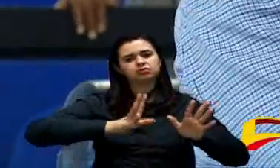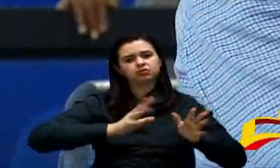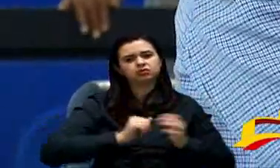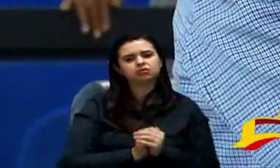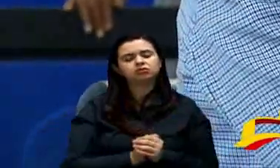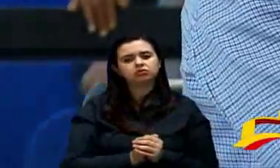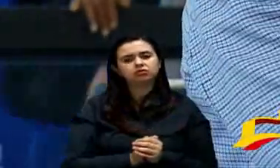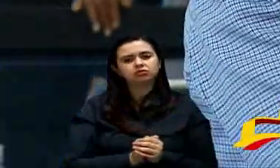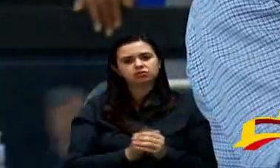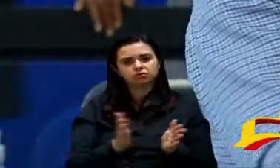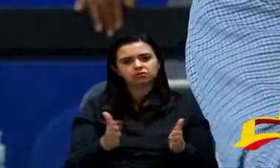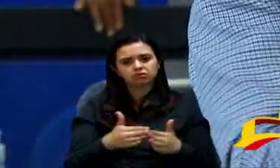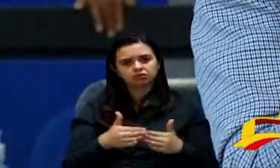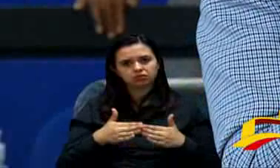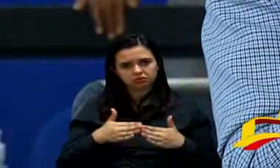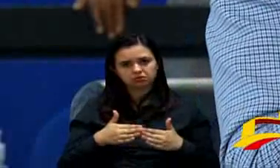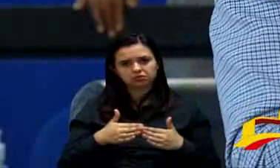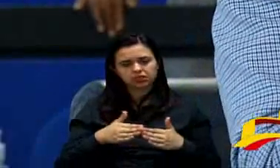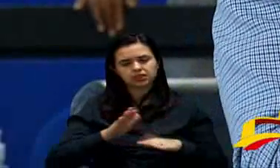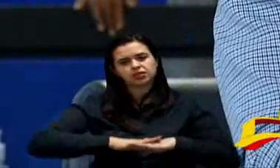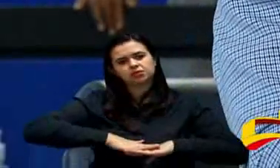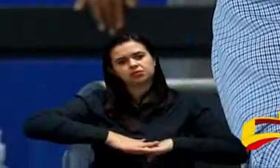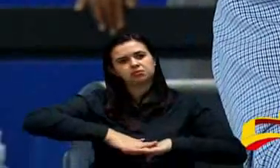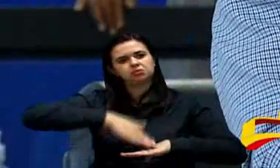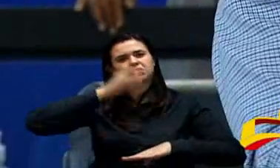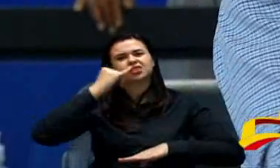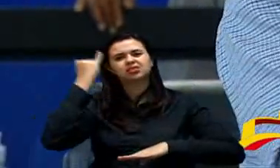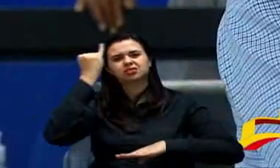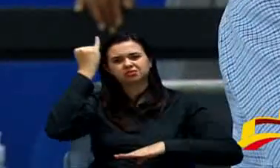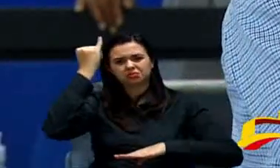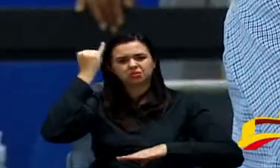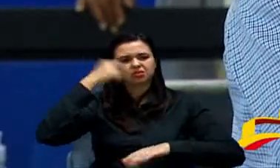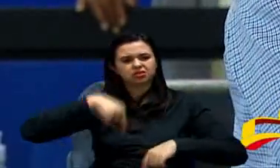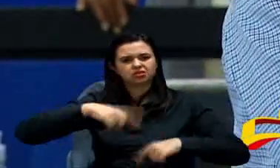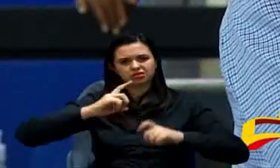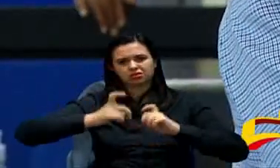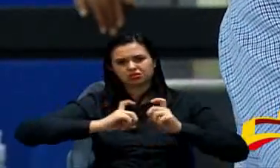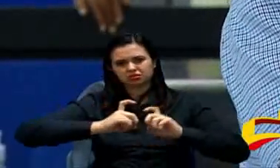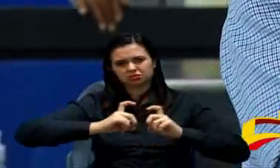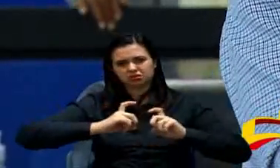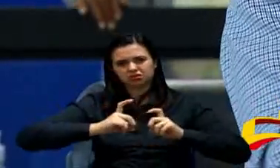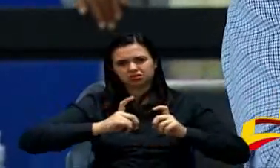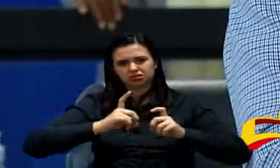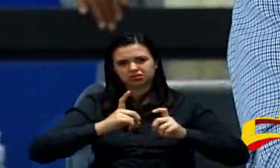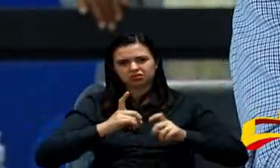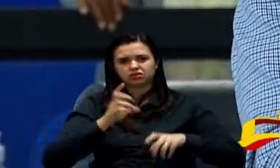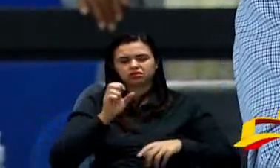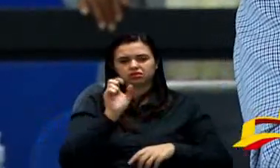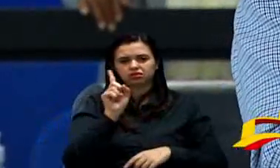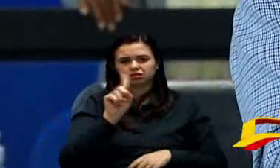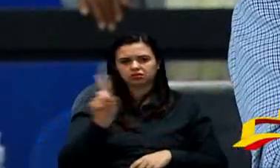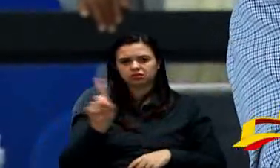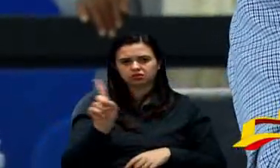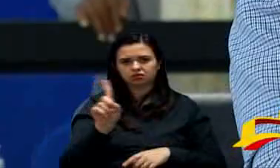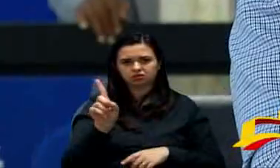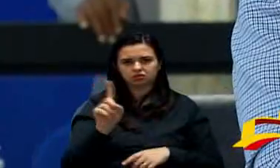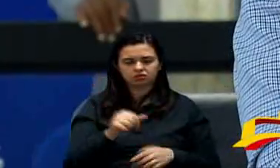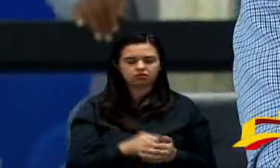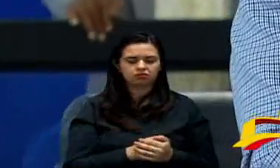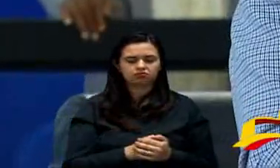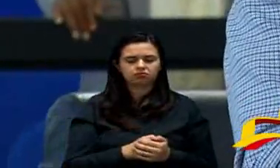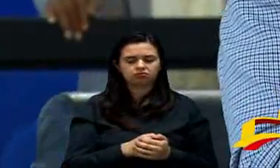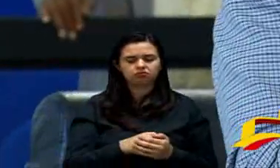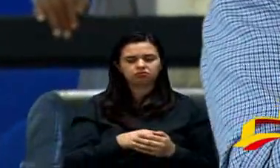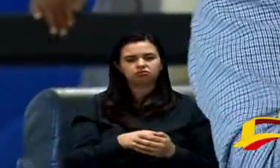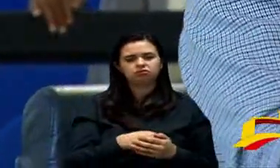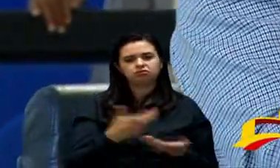peço aos senhores vereadores que têm algo mais importante para discutir aqui pela cidade de Sorocaba e pela região, que rejeitem esta moção. Nós temos mais o que